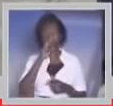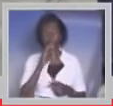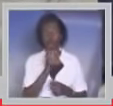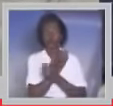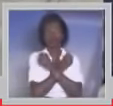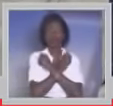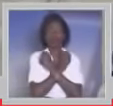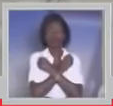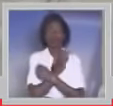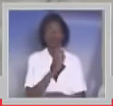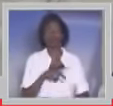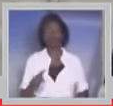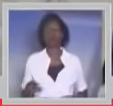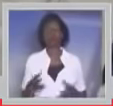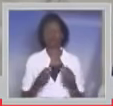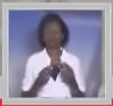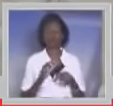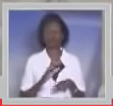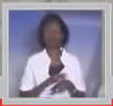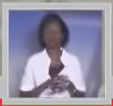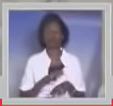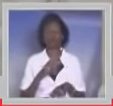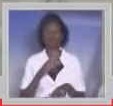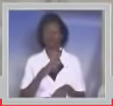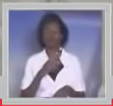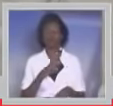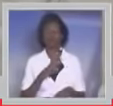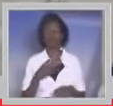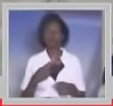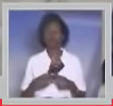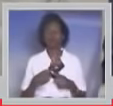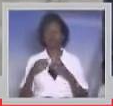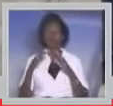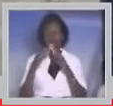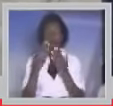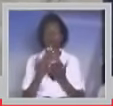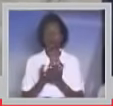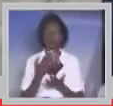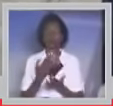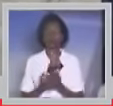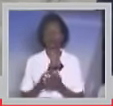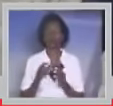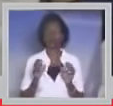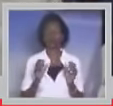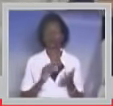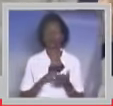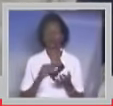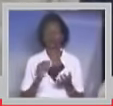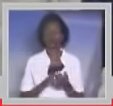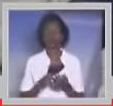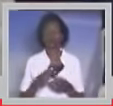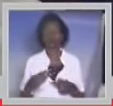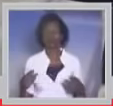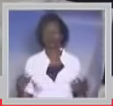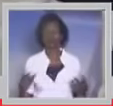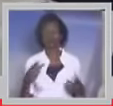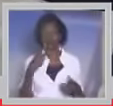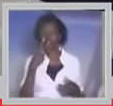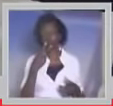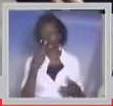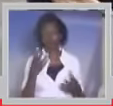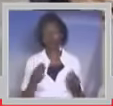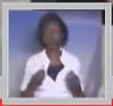nossos professores estão adoecendo hoje no ambiente escolar por conta das precárias condições que eu falo que o tempo todo